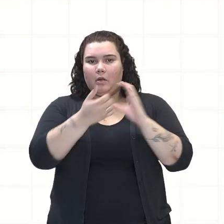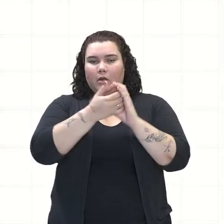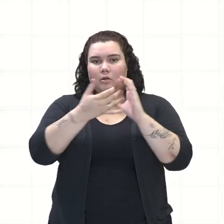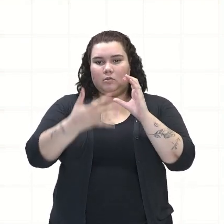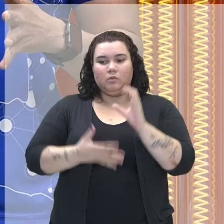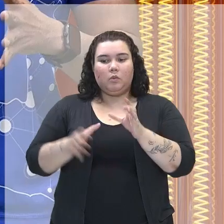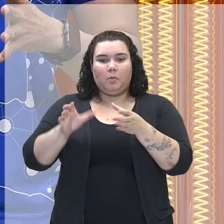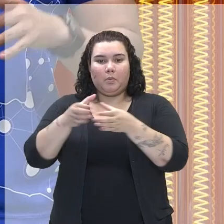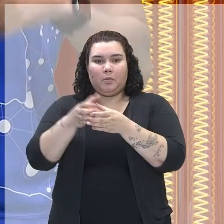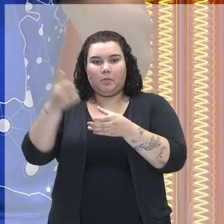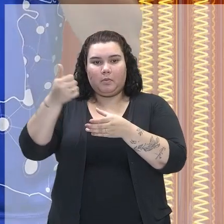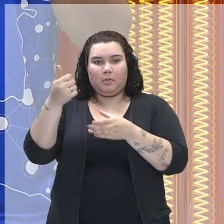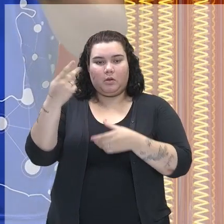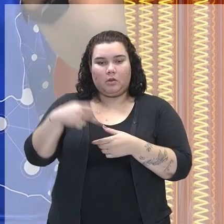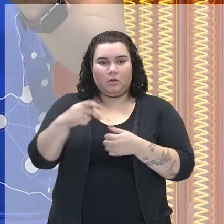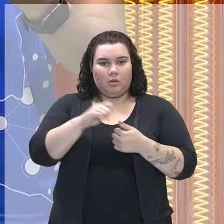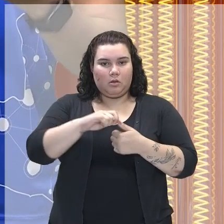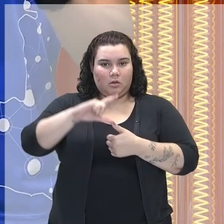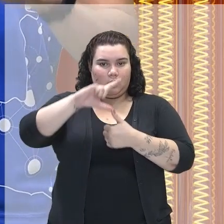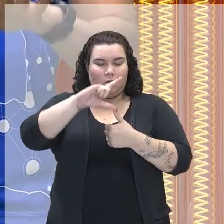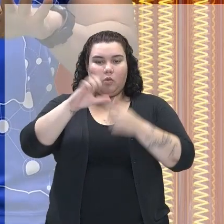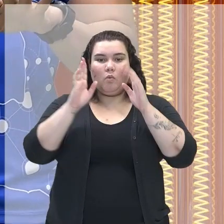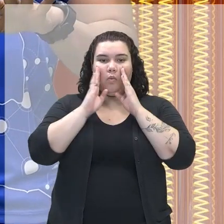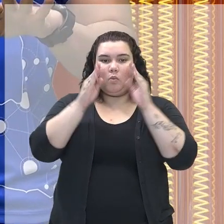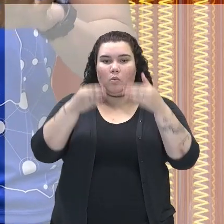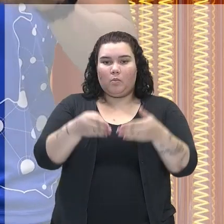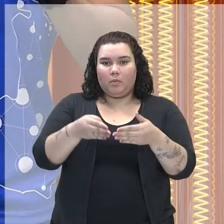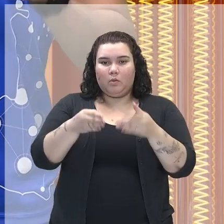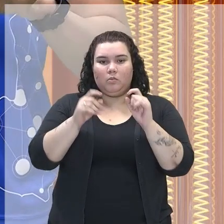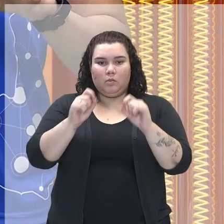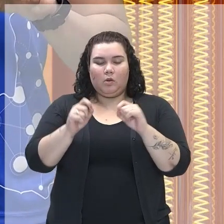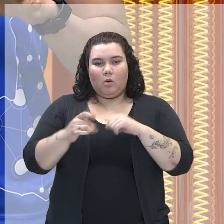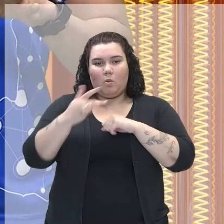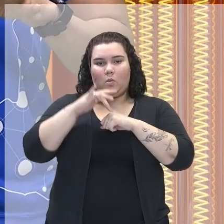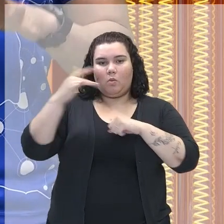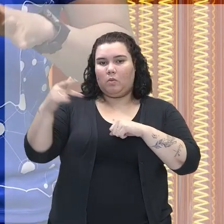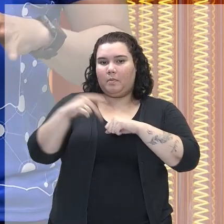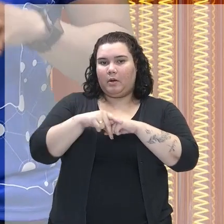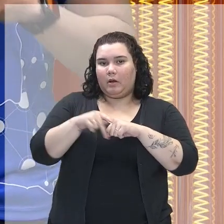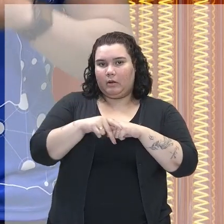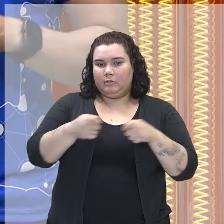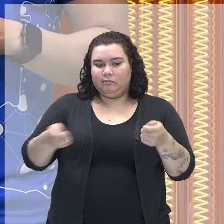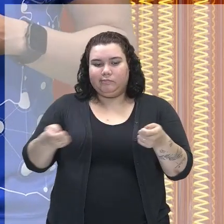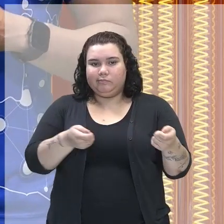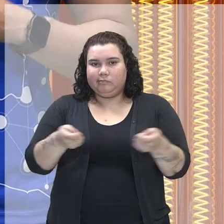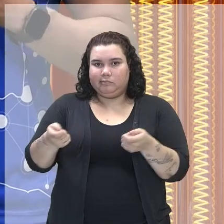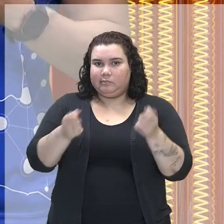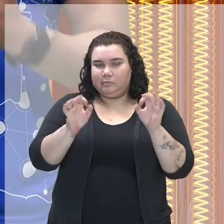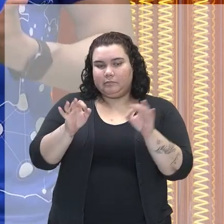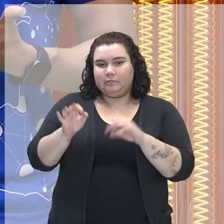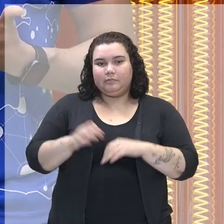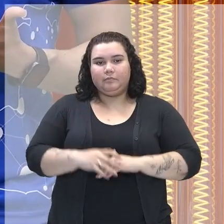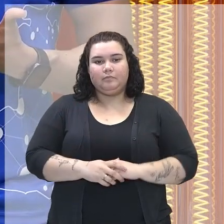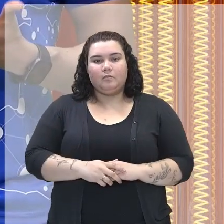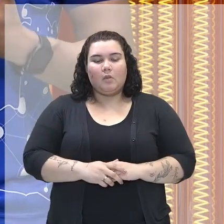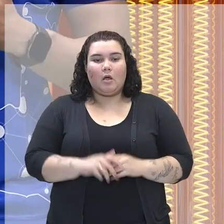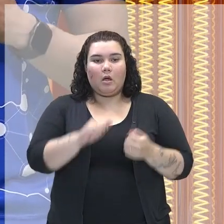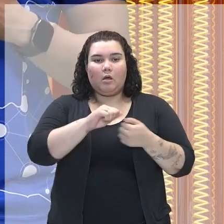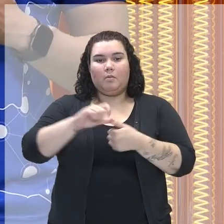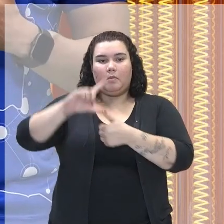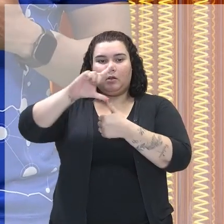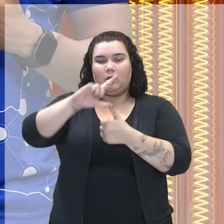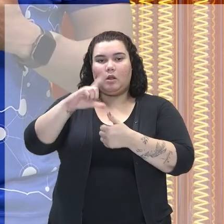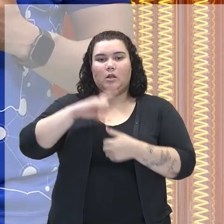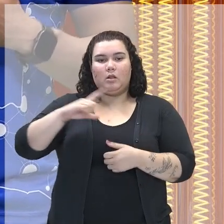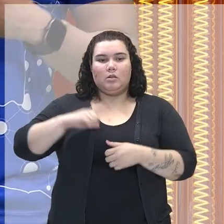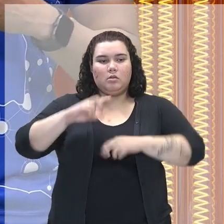primário aqui na América Latina, mas aquele que é voltado especificamente à mineração, certo? Bem, a América Latina ela possui ali